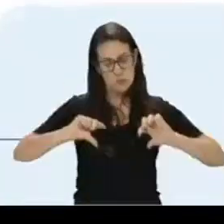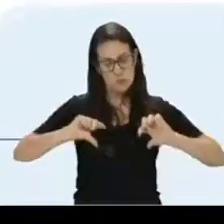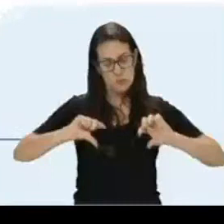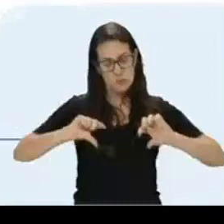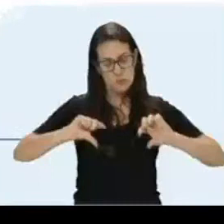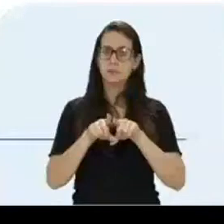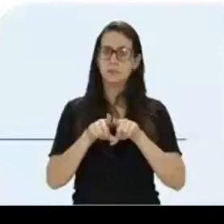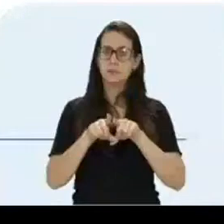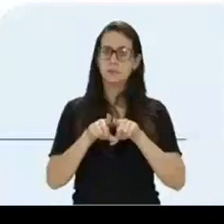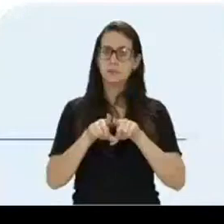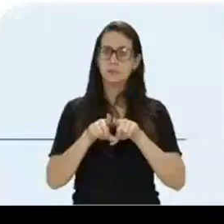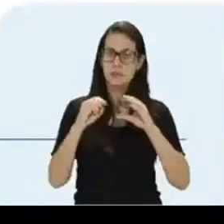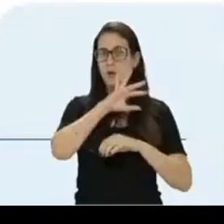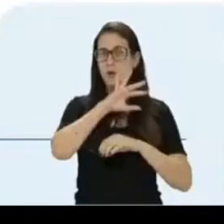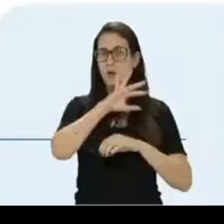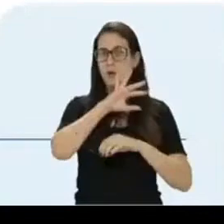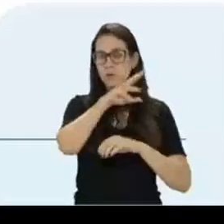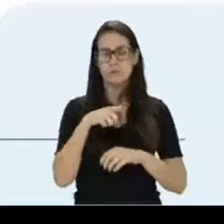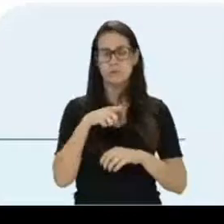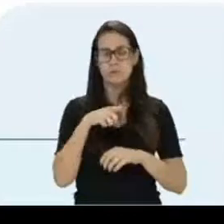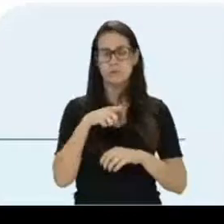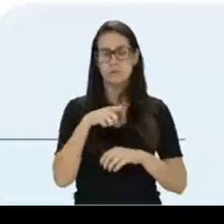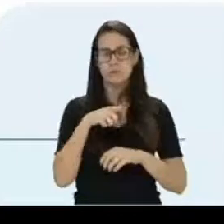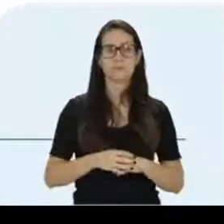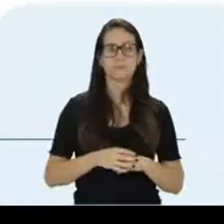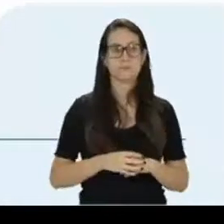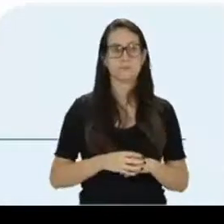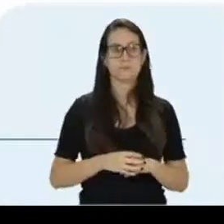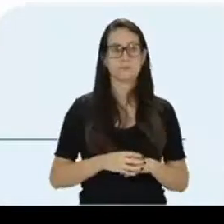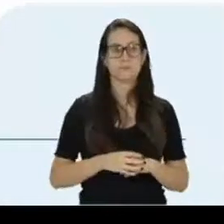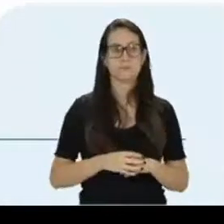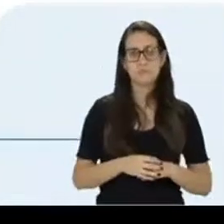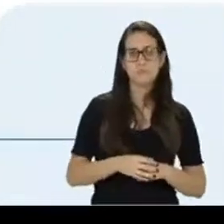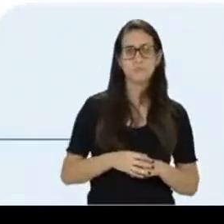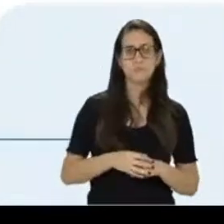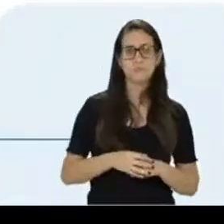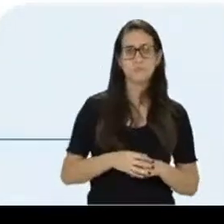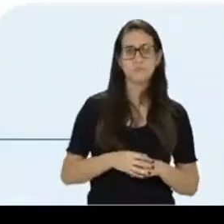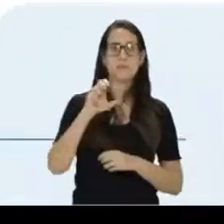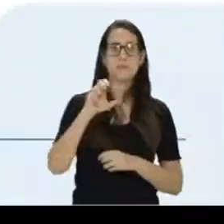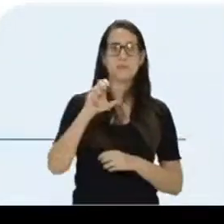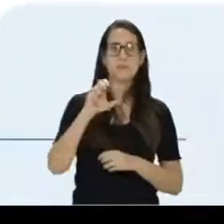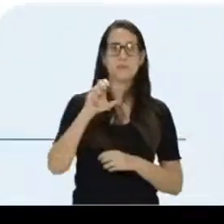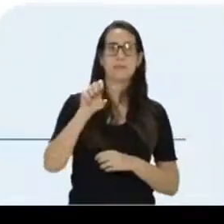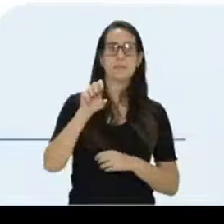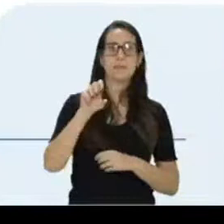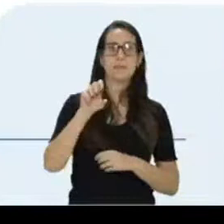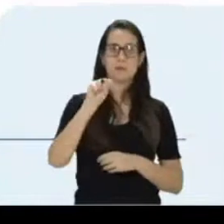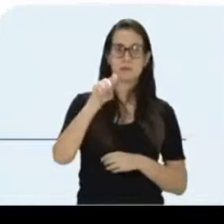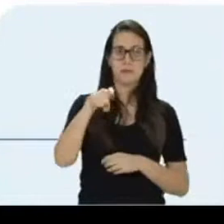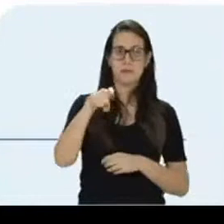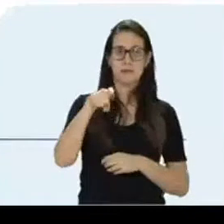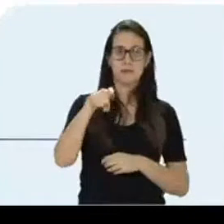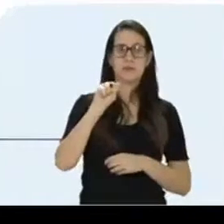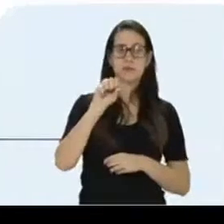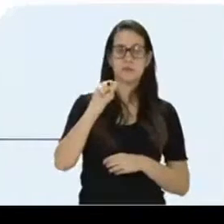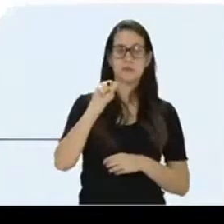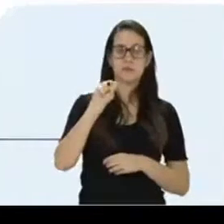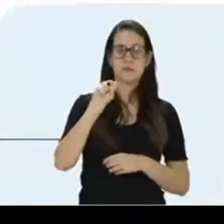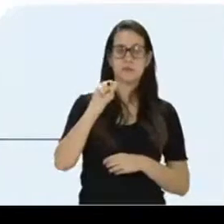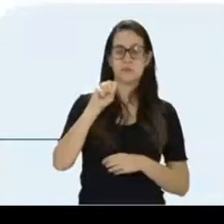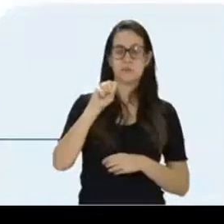célula animal, que são os peroxissomos. E os peroxissomos, eles são importantes na degradação de água oxigenada.